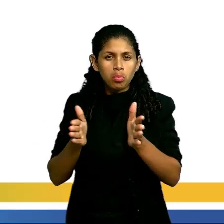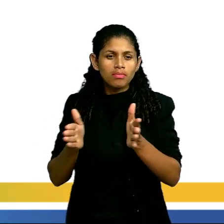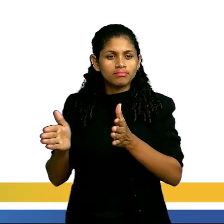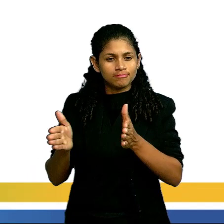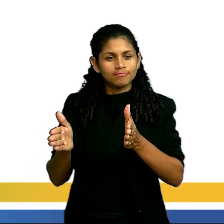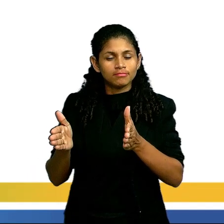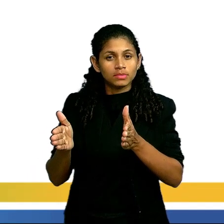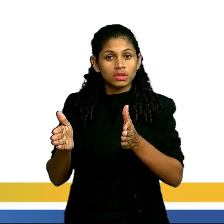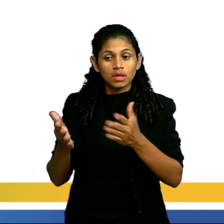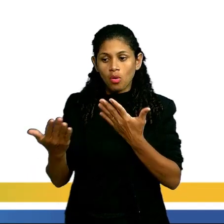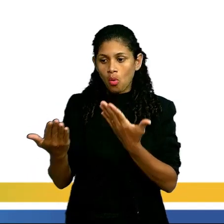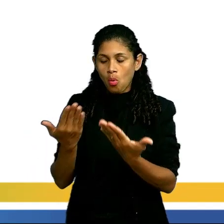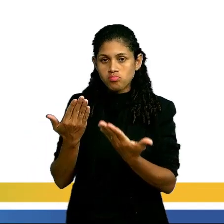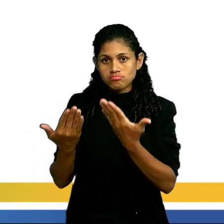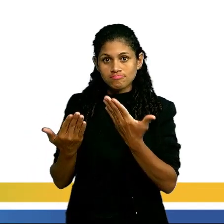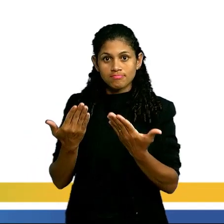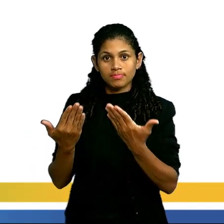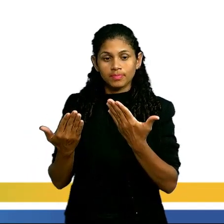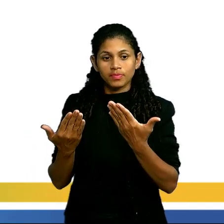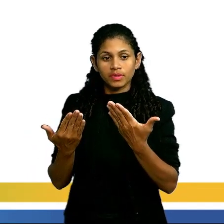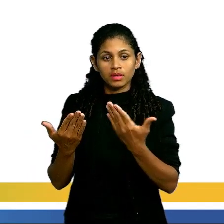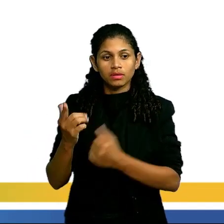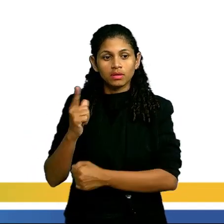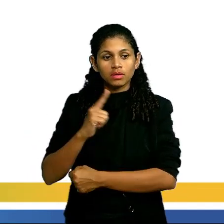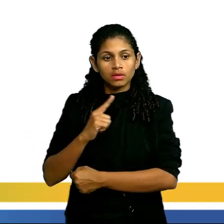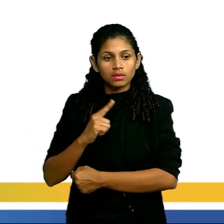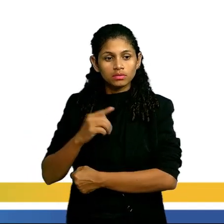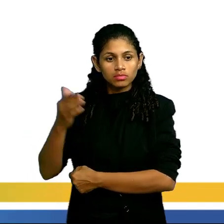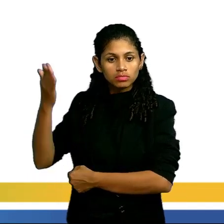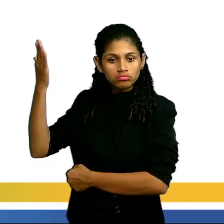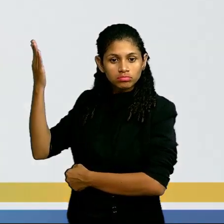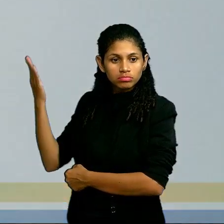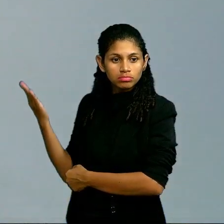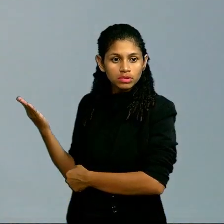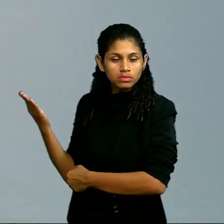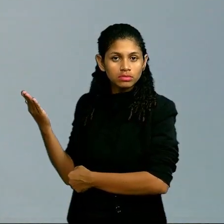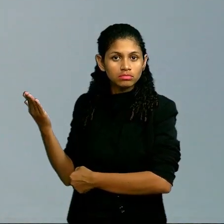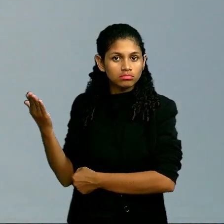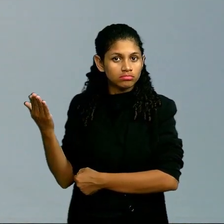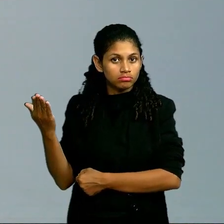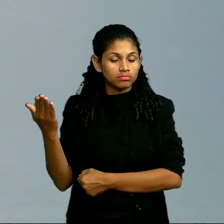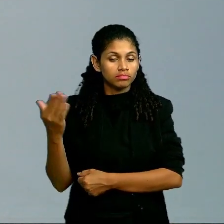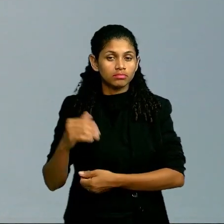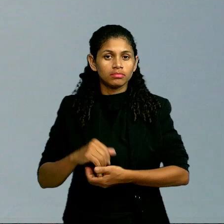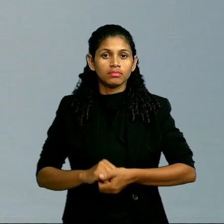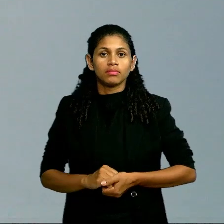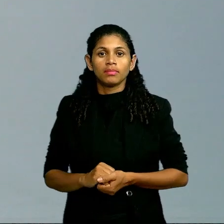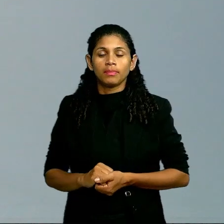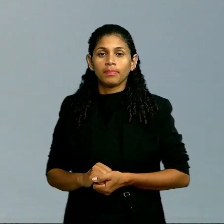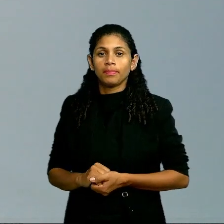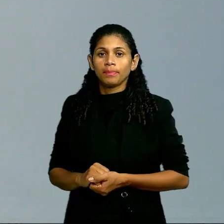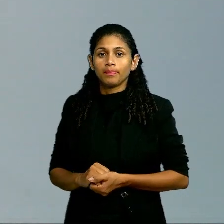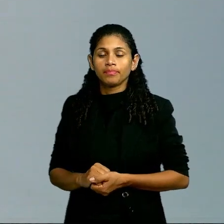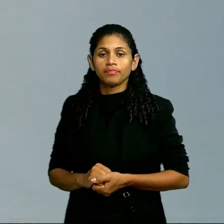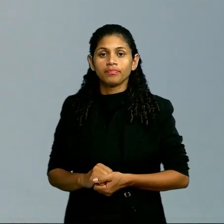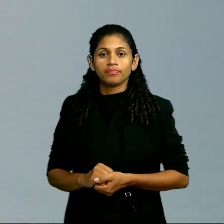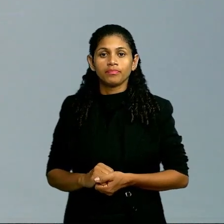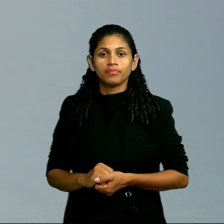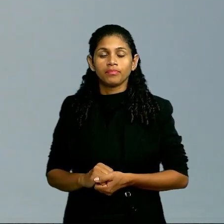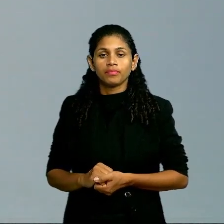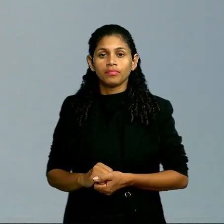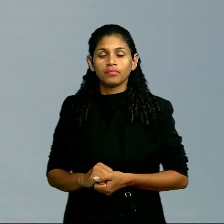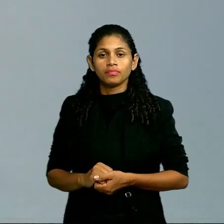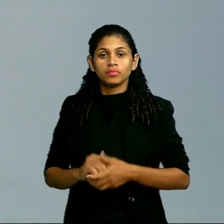né? Uma régua, uma treina, um calendário. Então, observe que nesse momento a